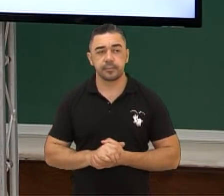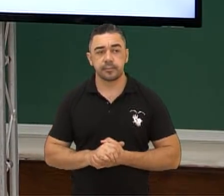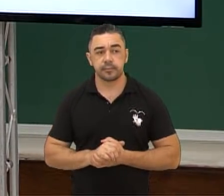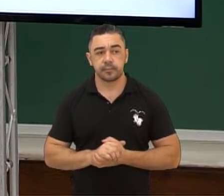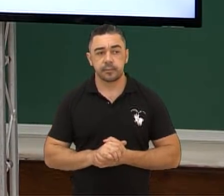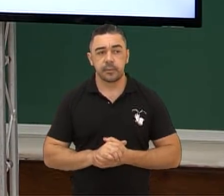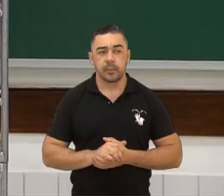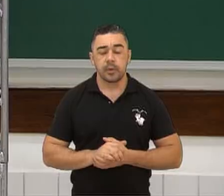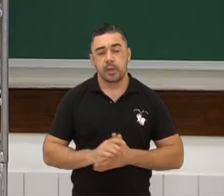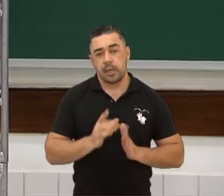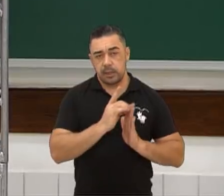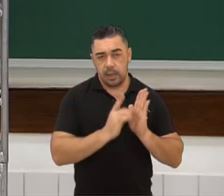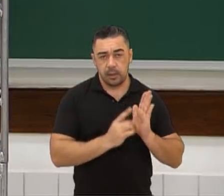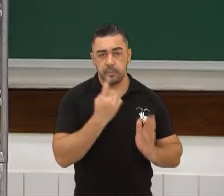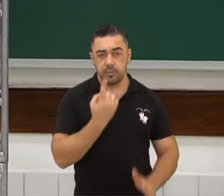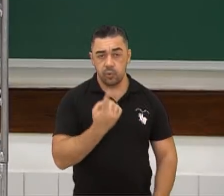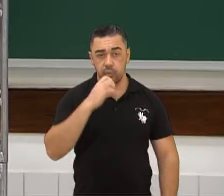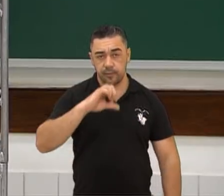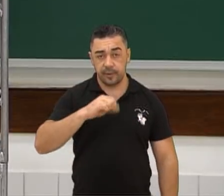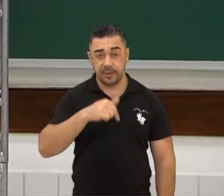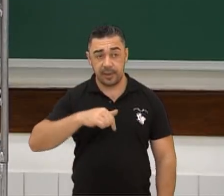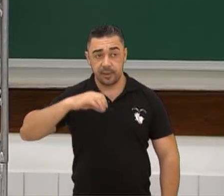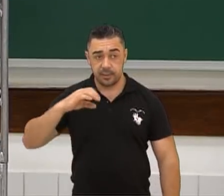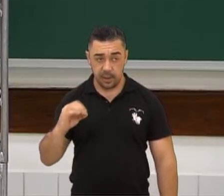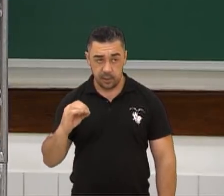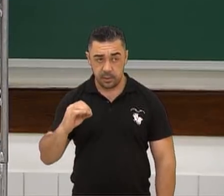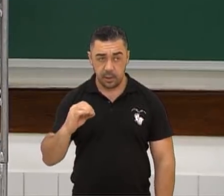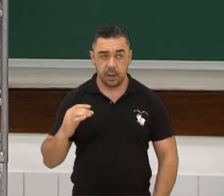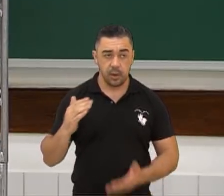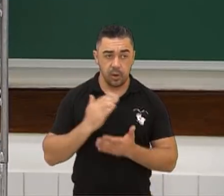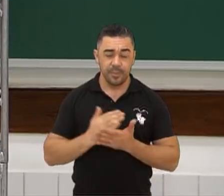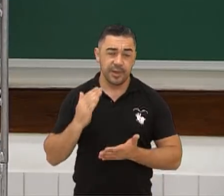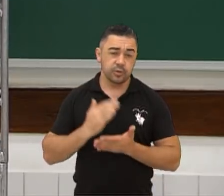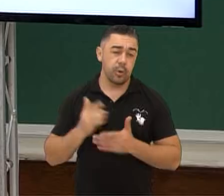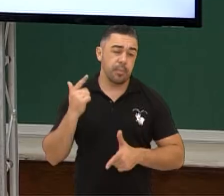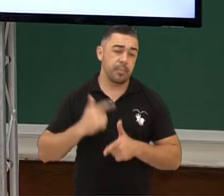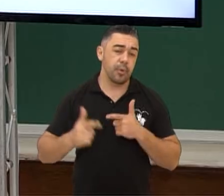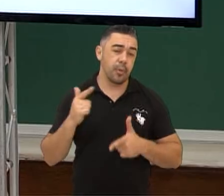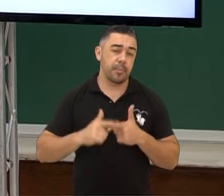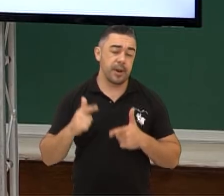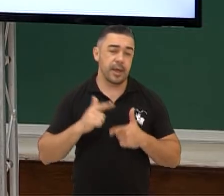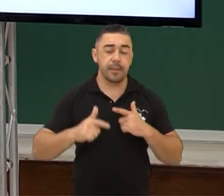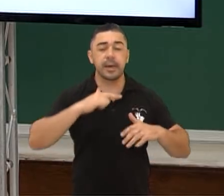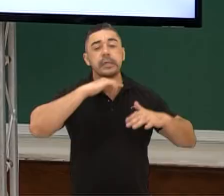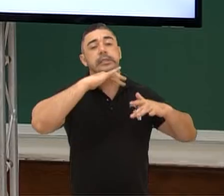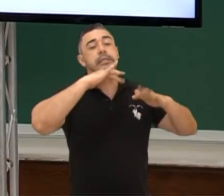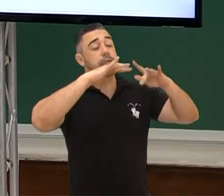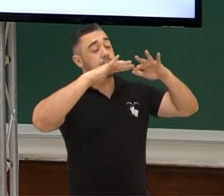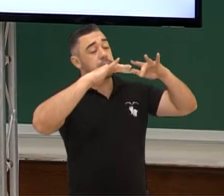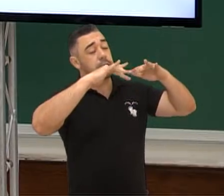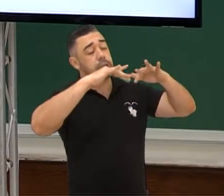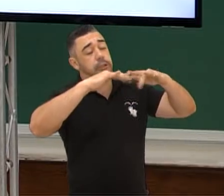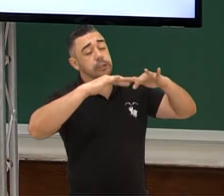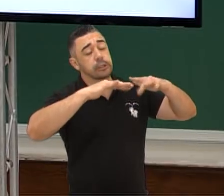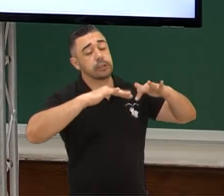A partir da década de 70, a União Soviética viveu uma crise econômica prolongada.